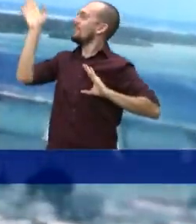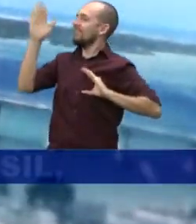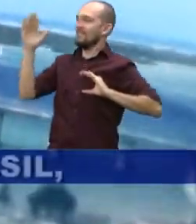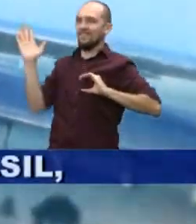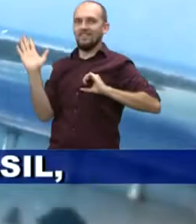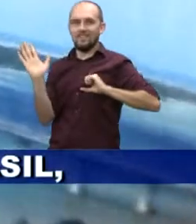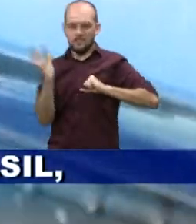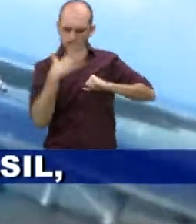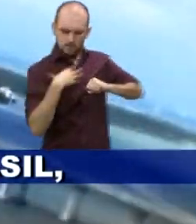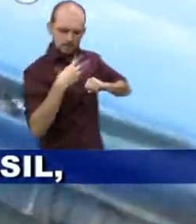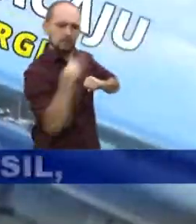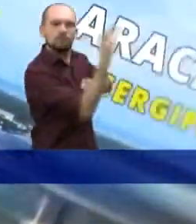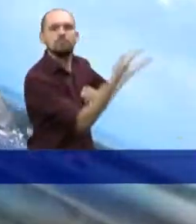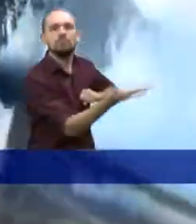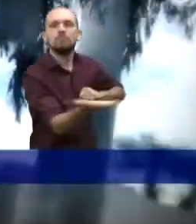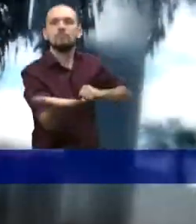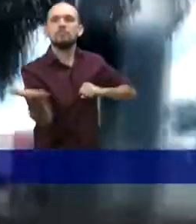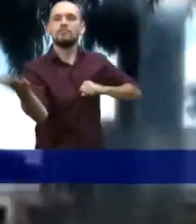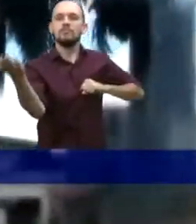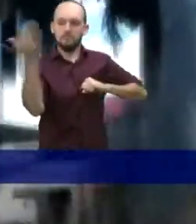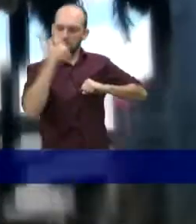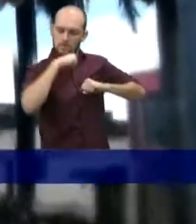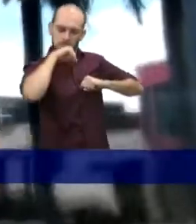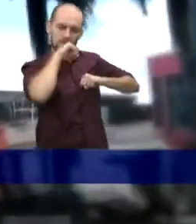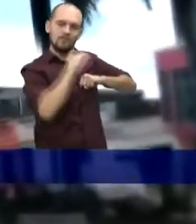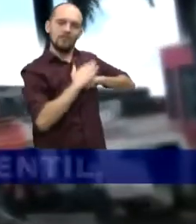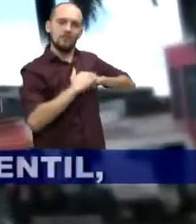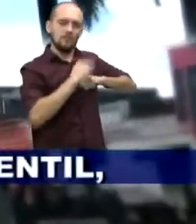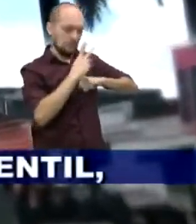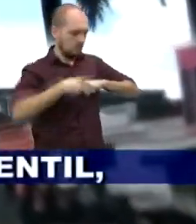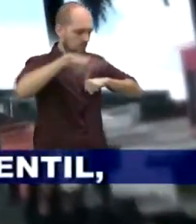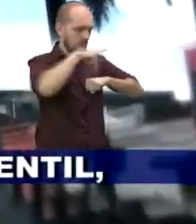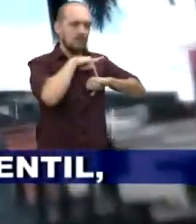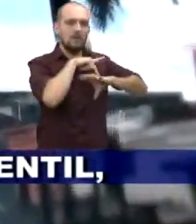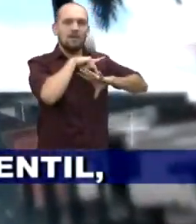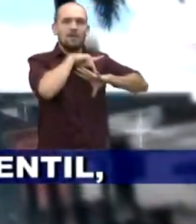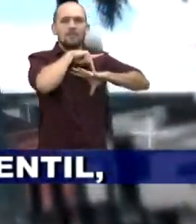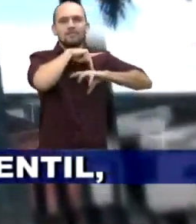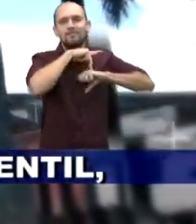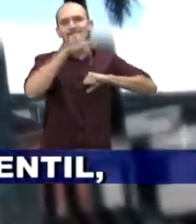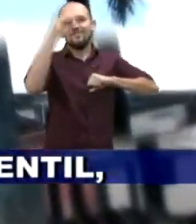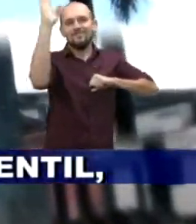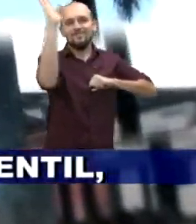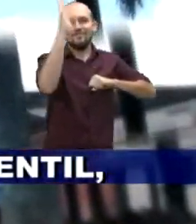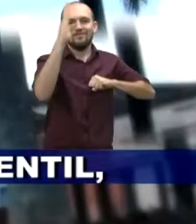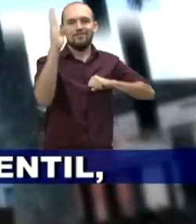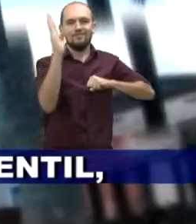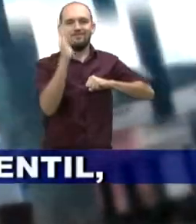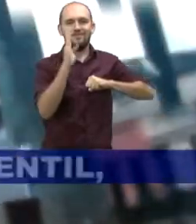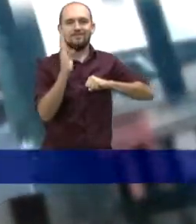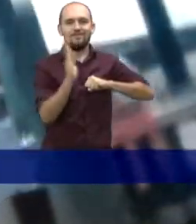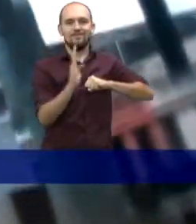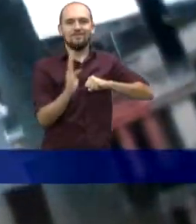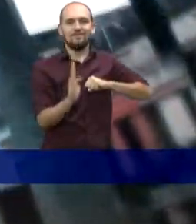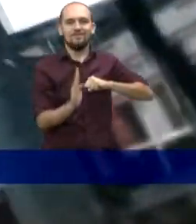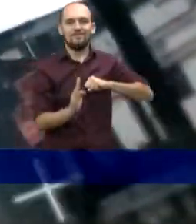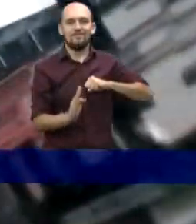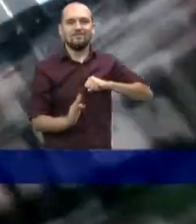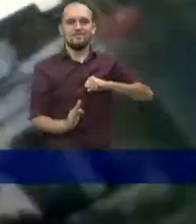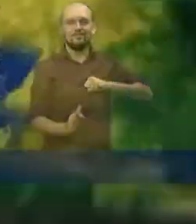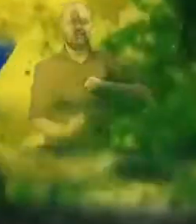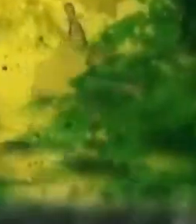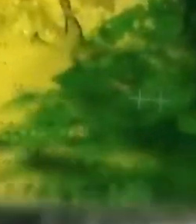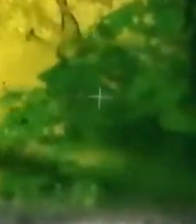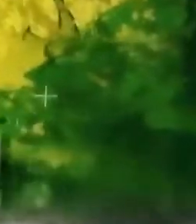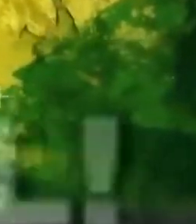Entre outras minas do Brasil, a pátria amada, dos filhos deste sol das mães gentil, pátria